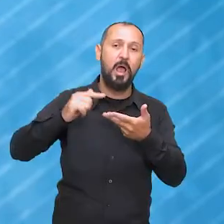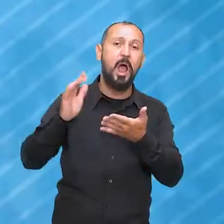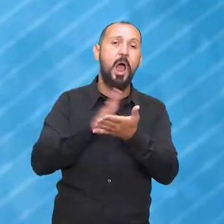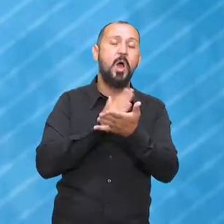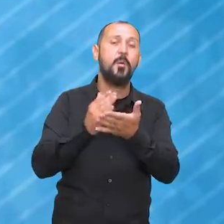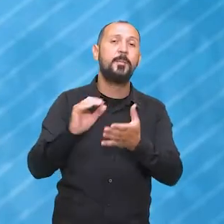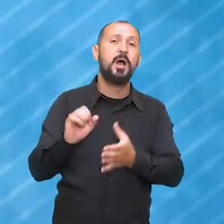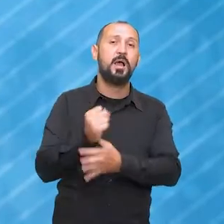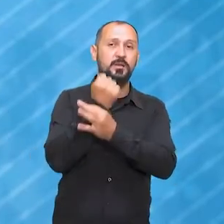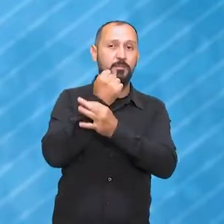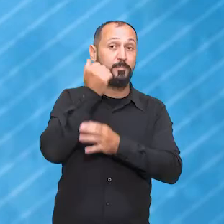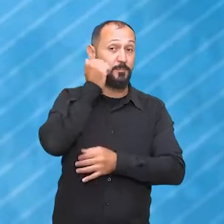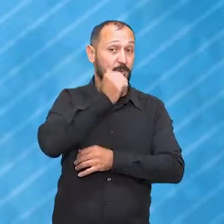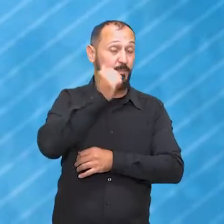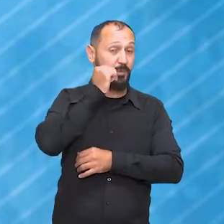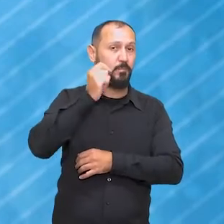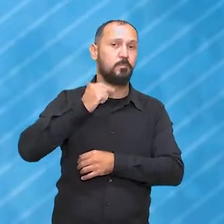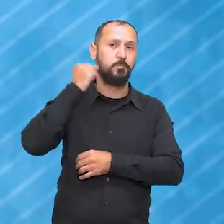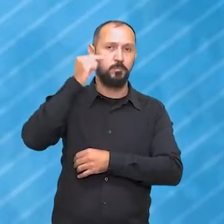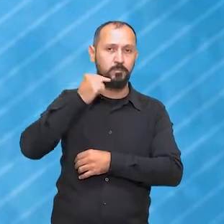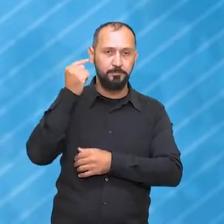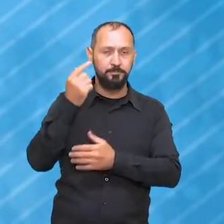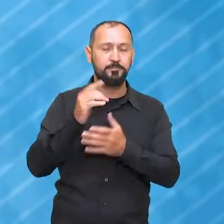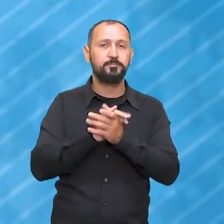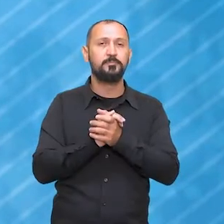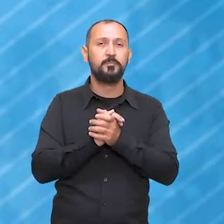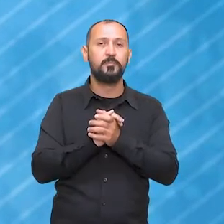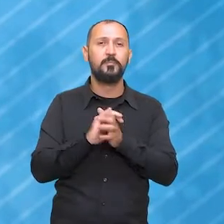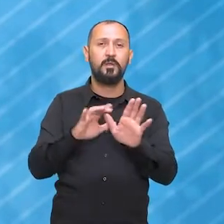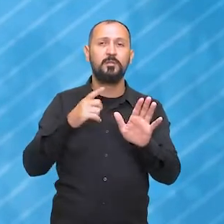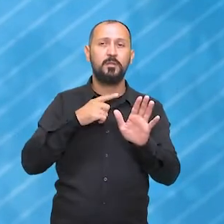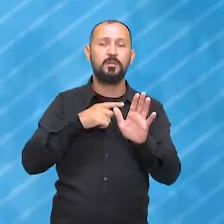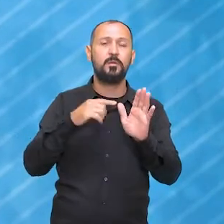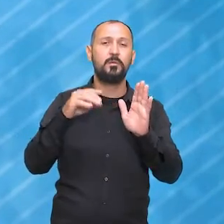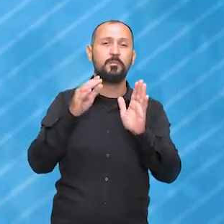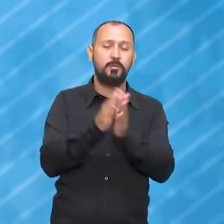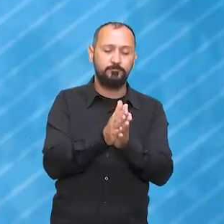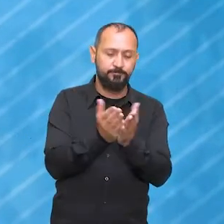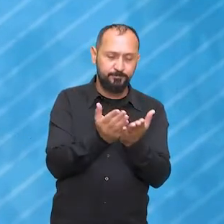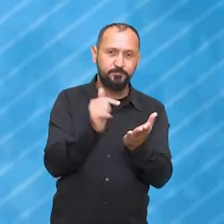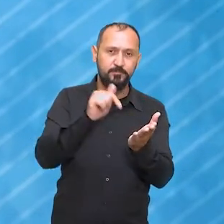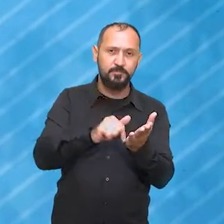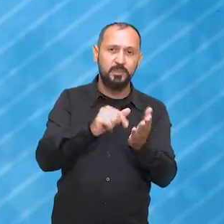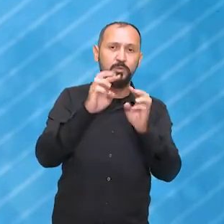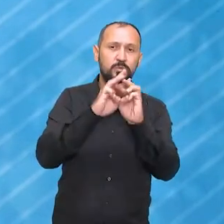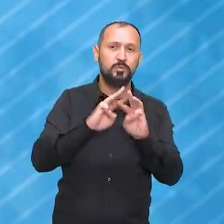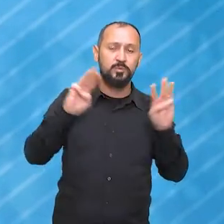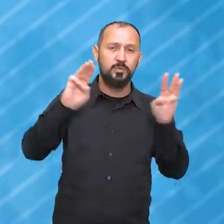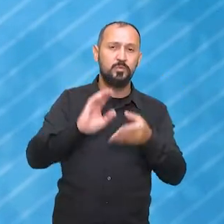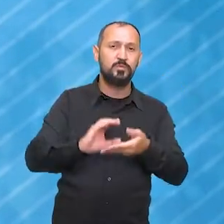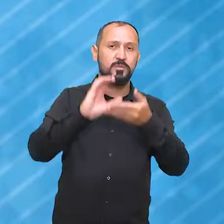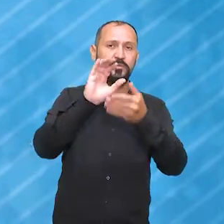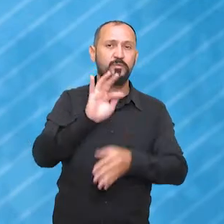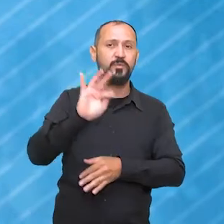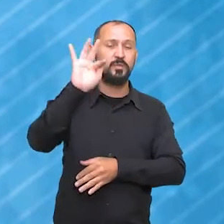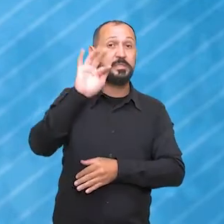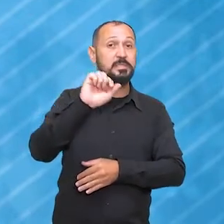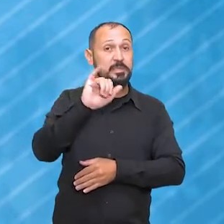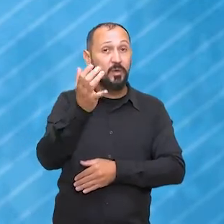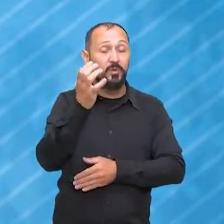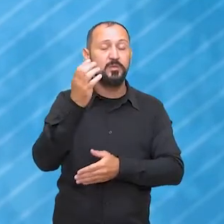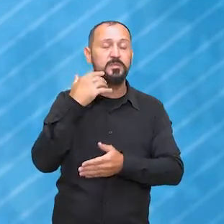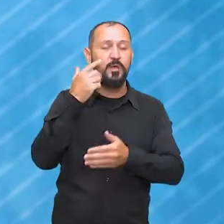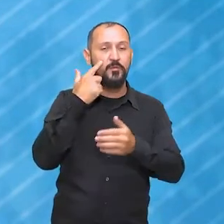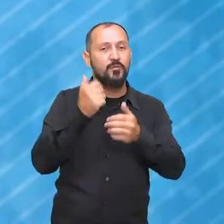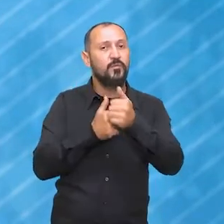algumas garantias para a mulher advogada, e até existe uma cartilha dentro do site do Conselho Federal, se alguém